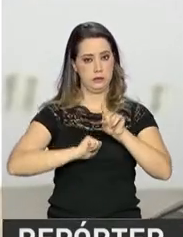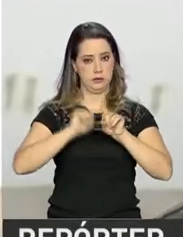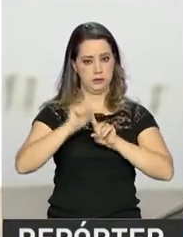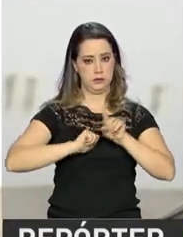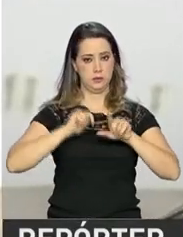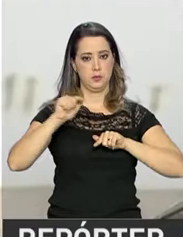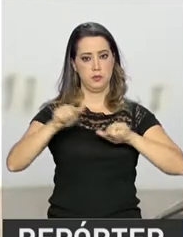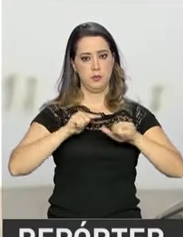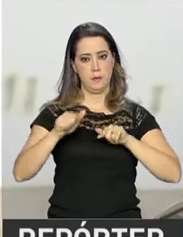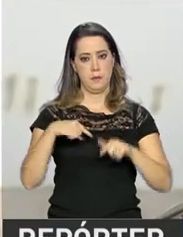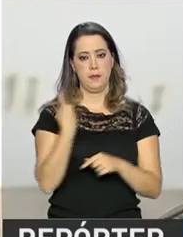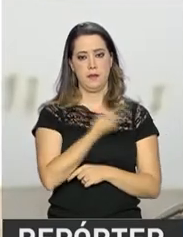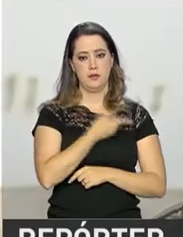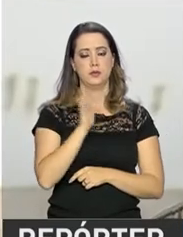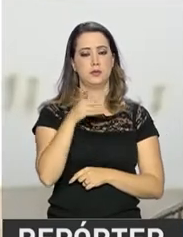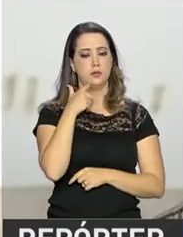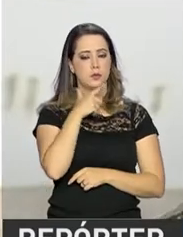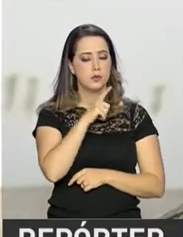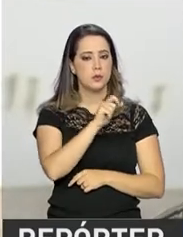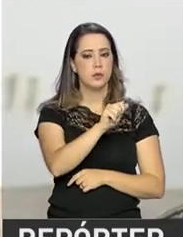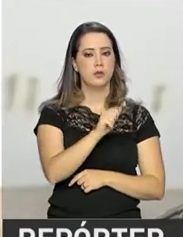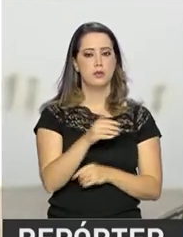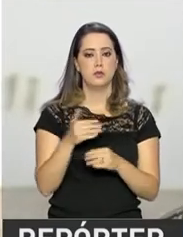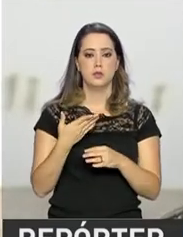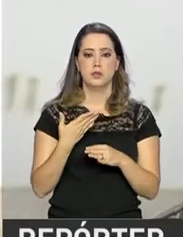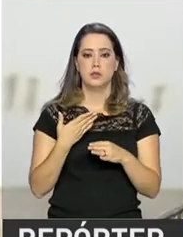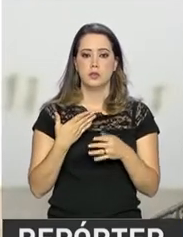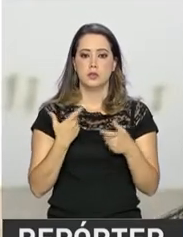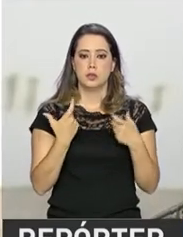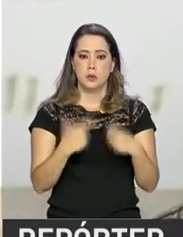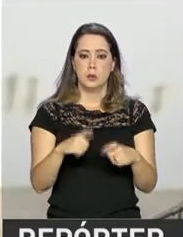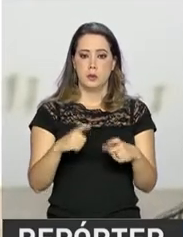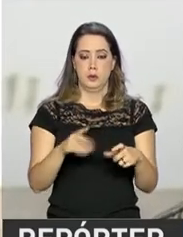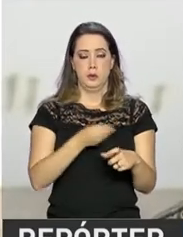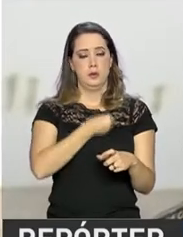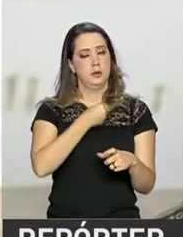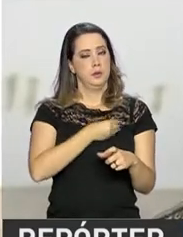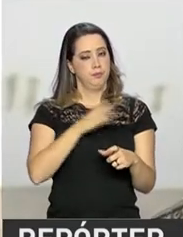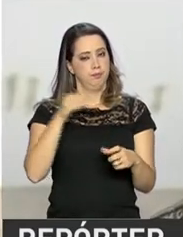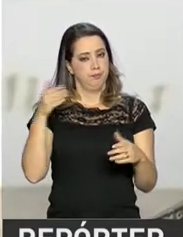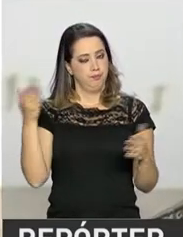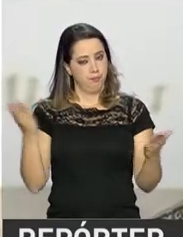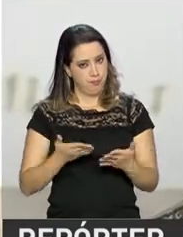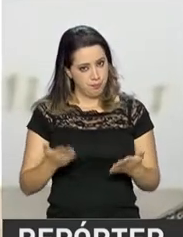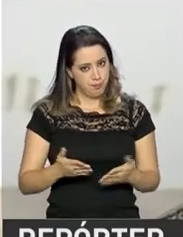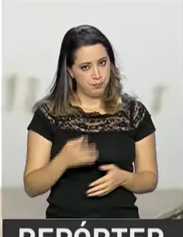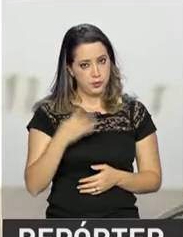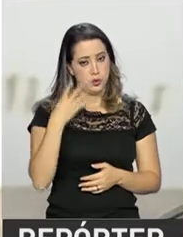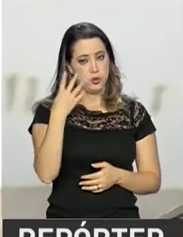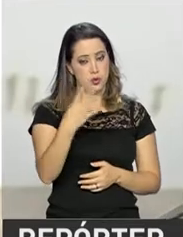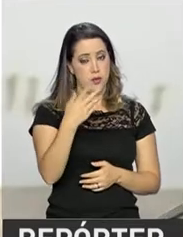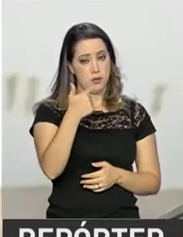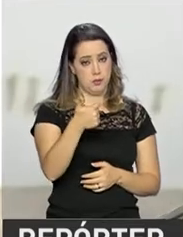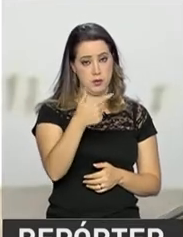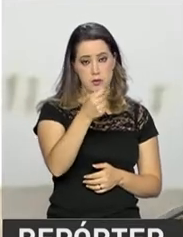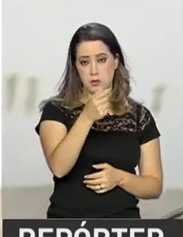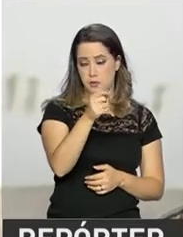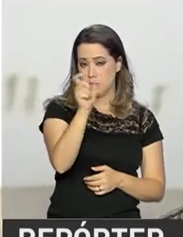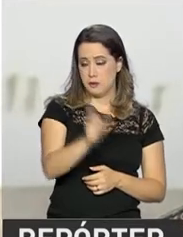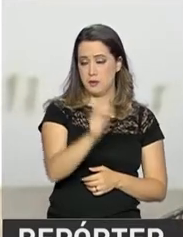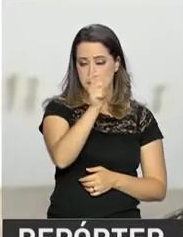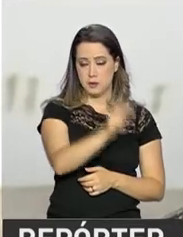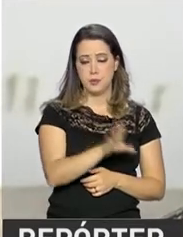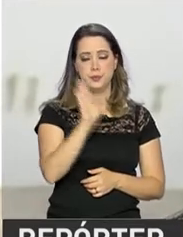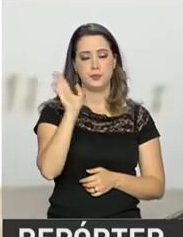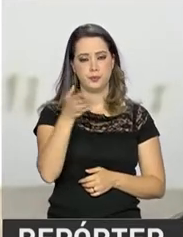de operação nós já conseguimos e abrigar hoje cerca de 4200 pessoas né nós